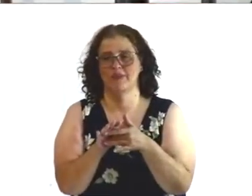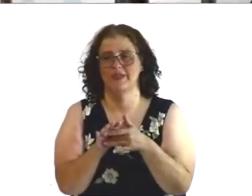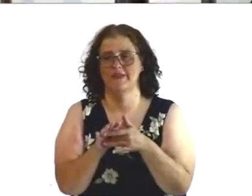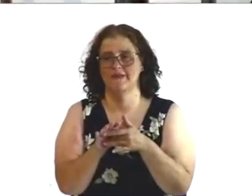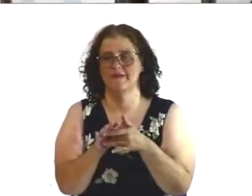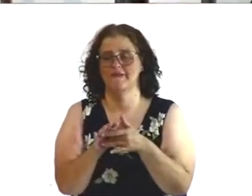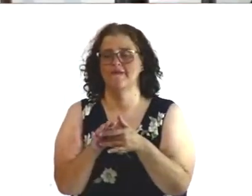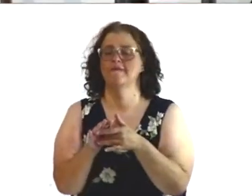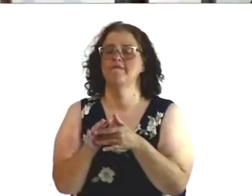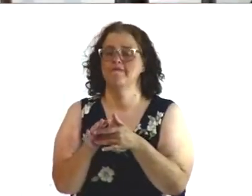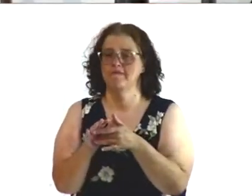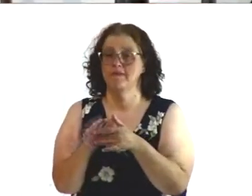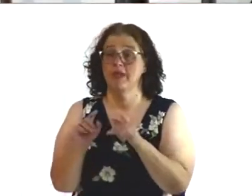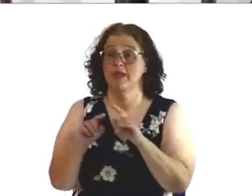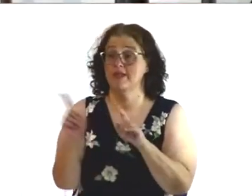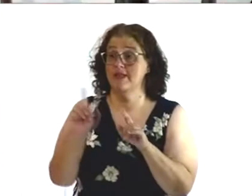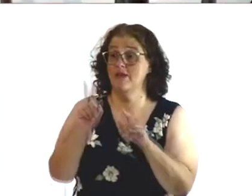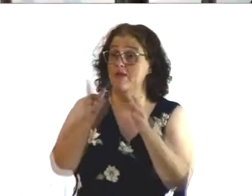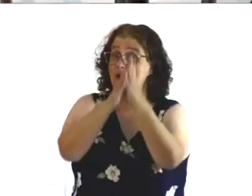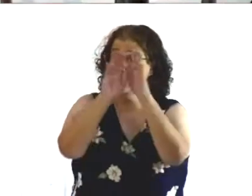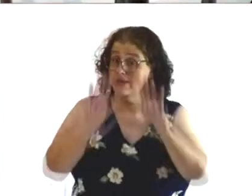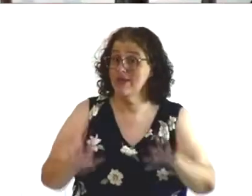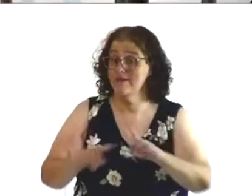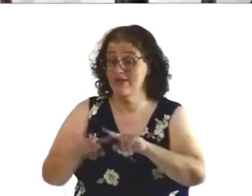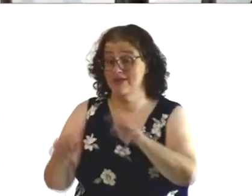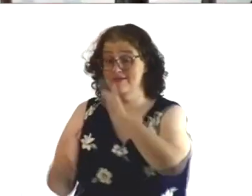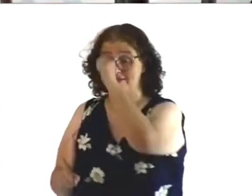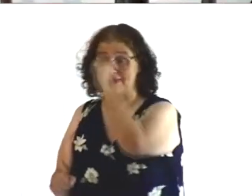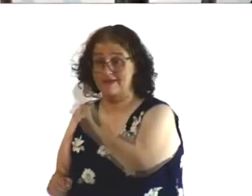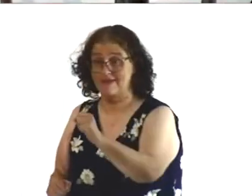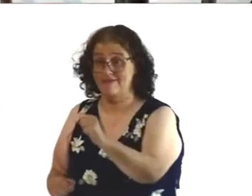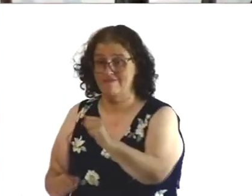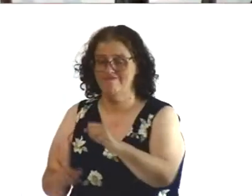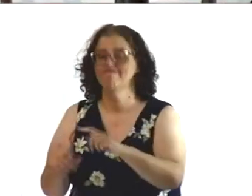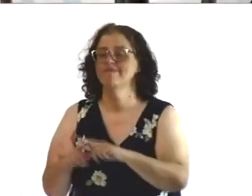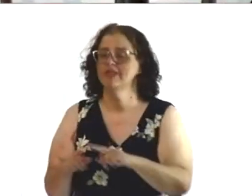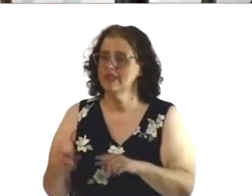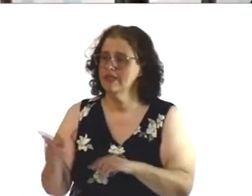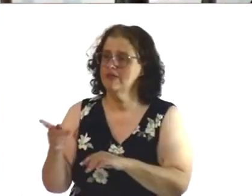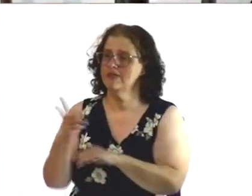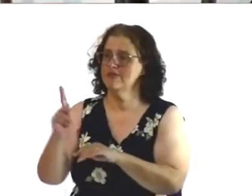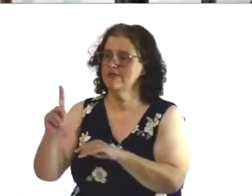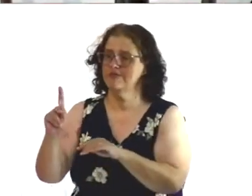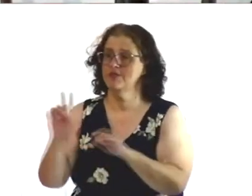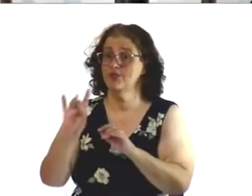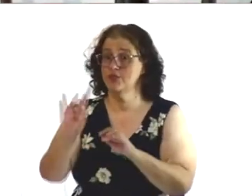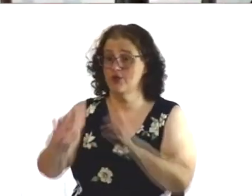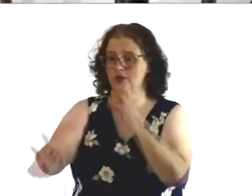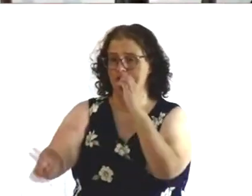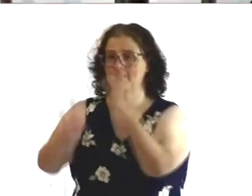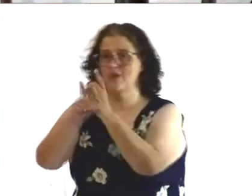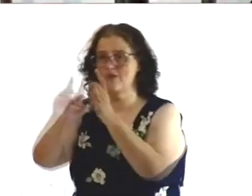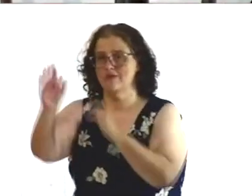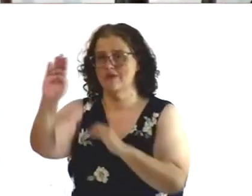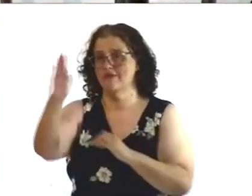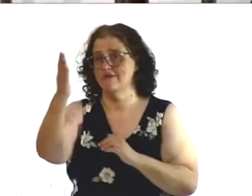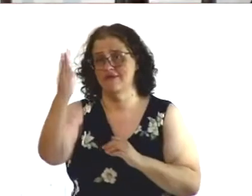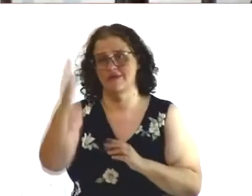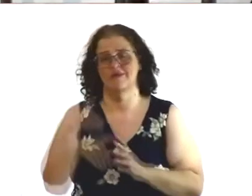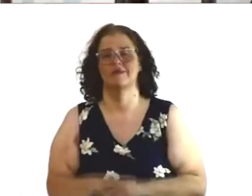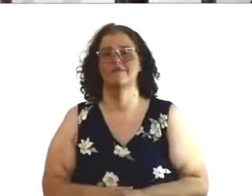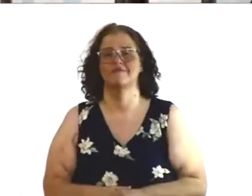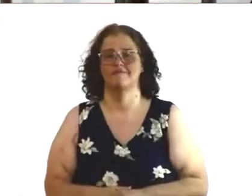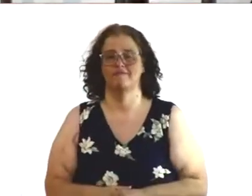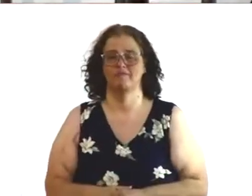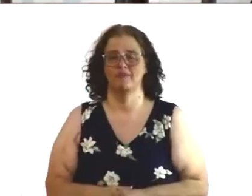falsidade sempre. É uma dissimulação dizer que se está em uma igreja cristã sem ser